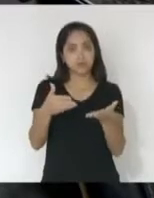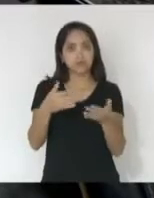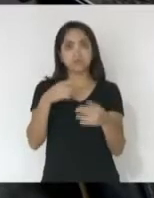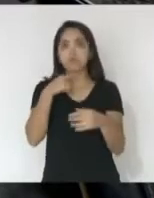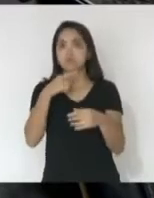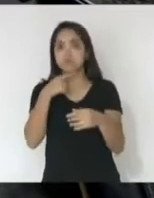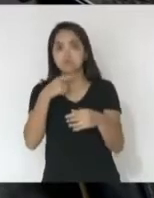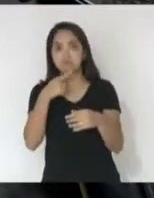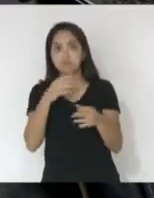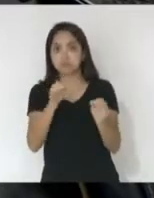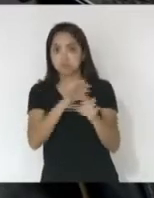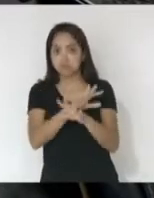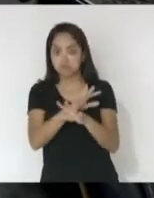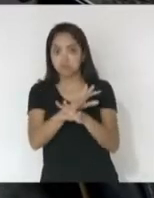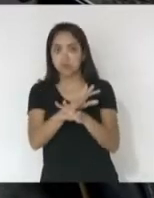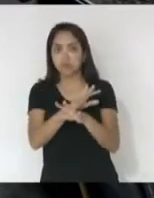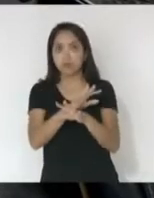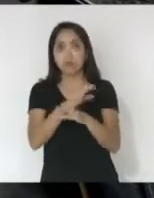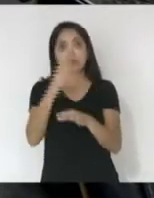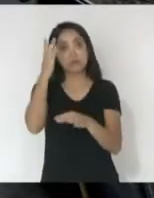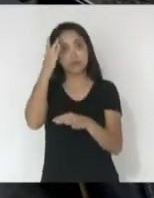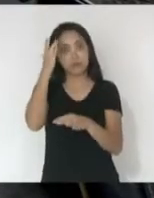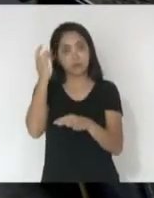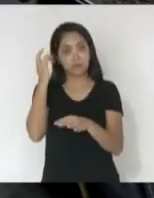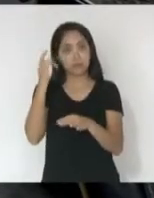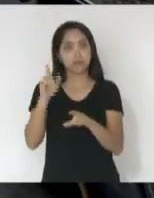conseguirmos hoje, ainda tem o dia de amanhã.